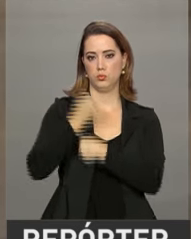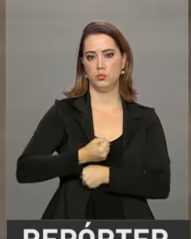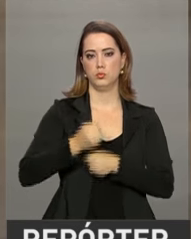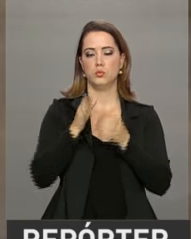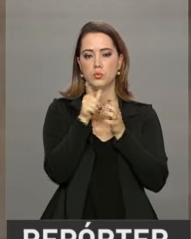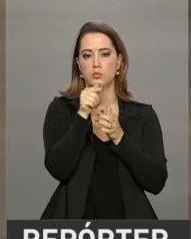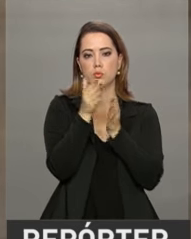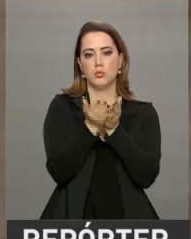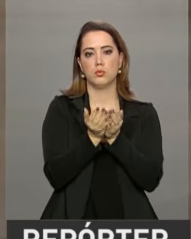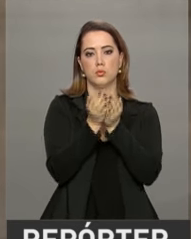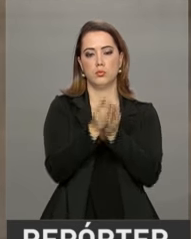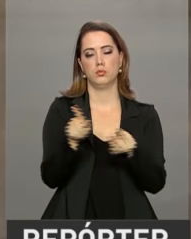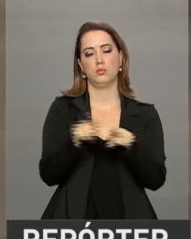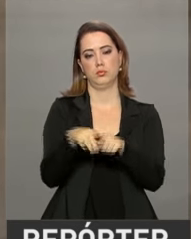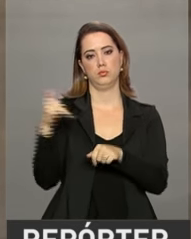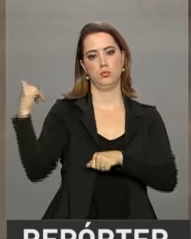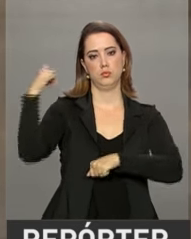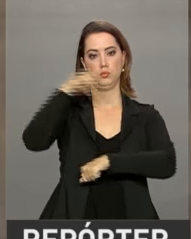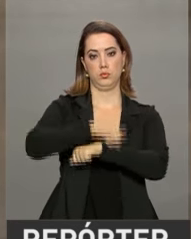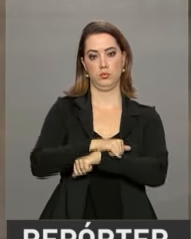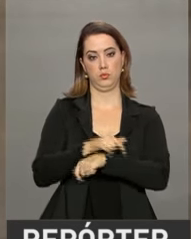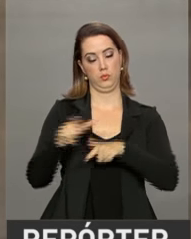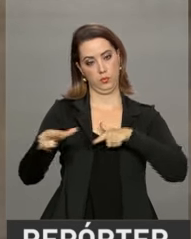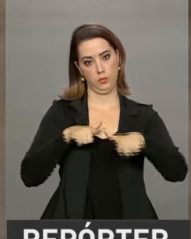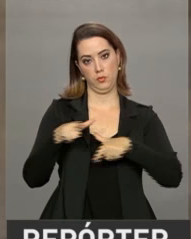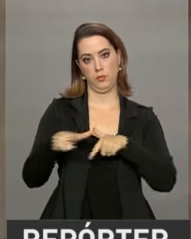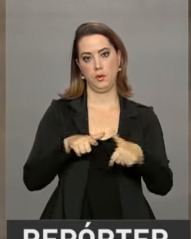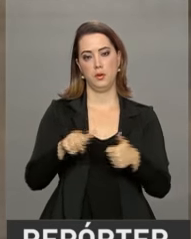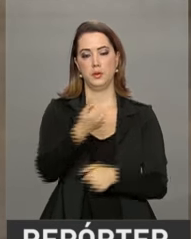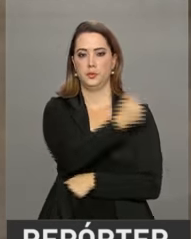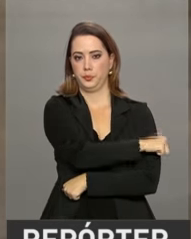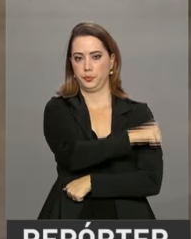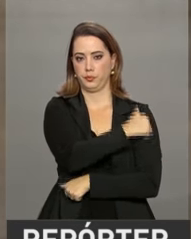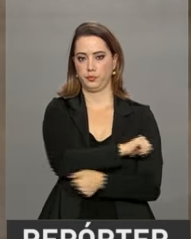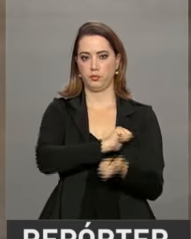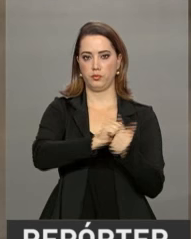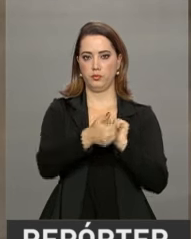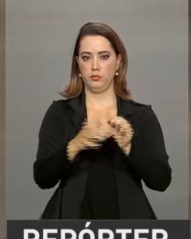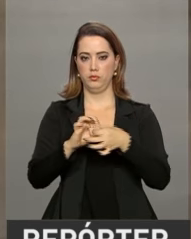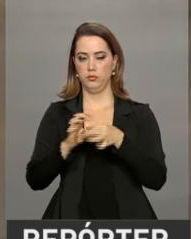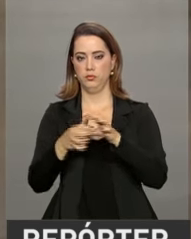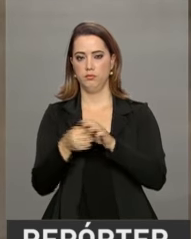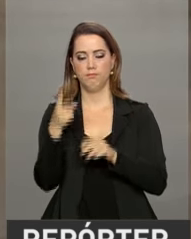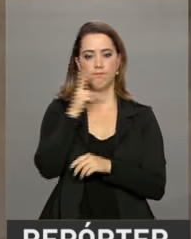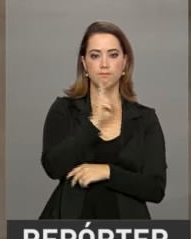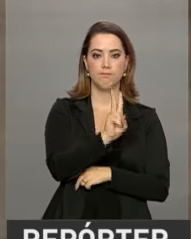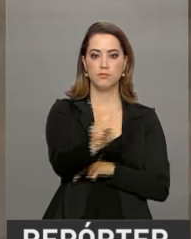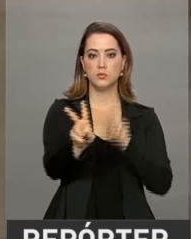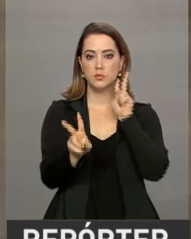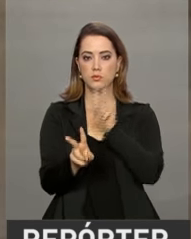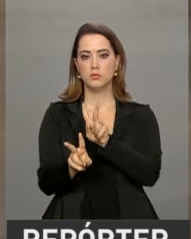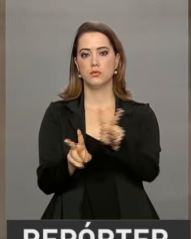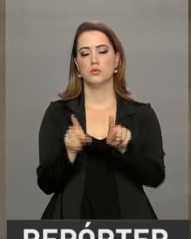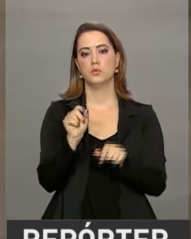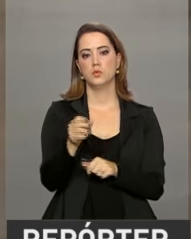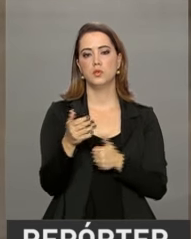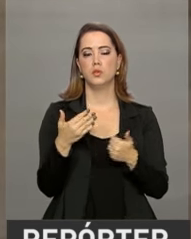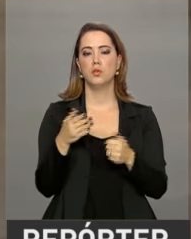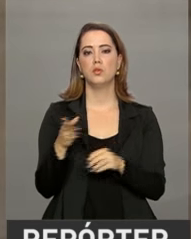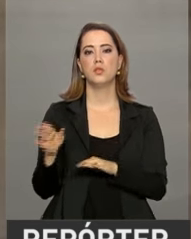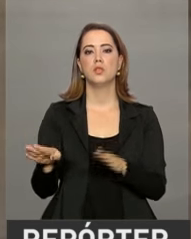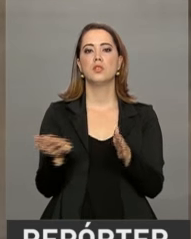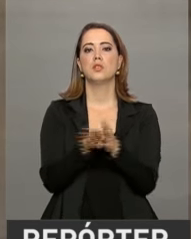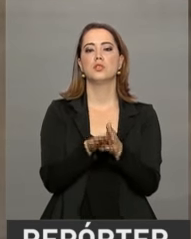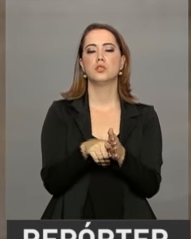Janeiro durante os Jogos Olímpicos e Paralímpicos. Eu acompanhei o embarque e a chegada de cerca de 200